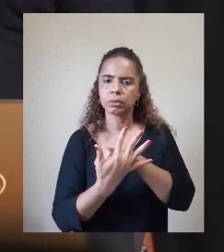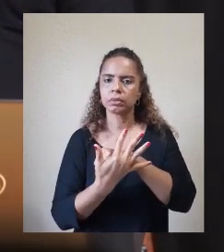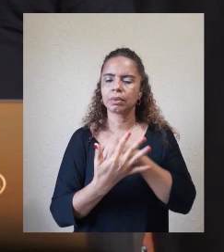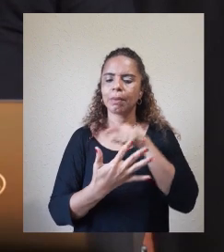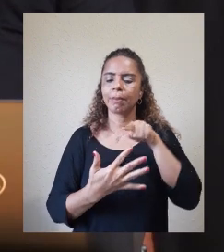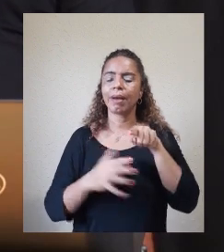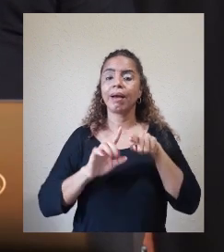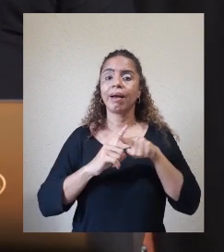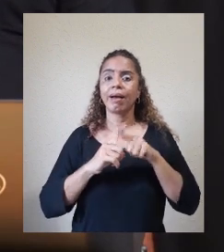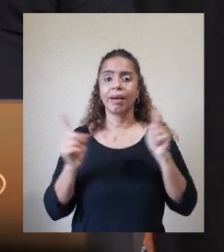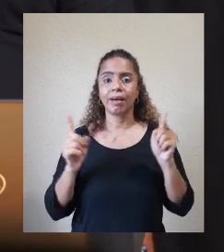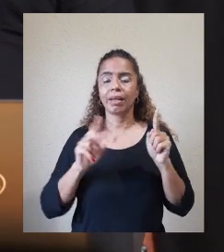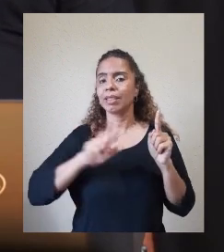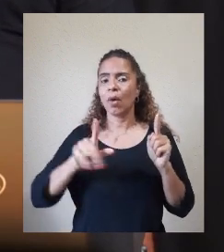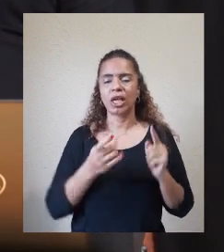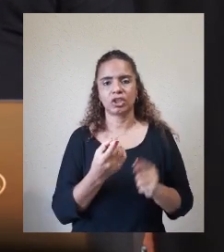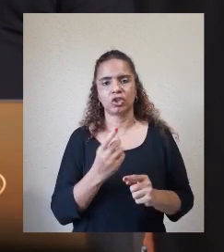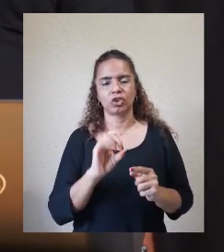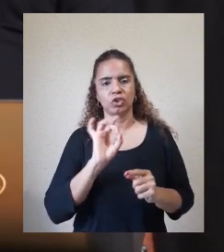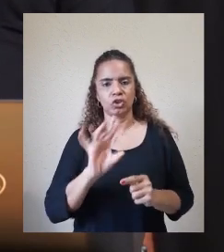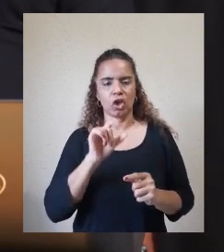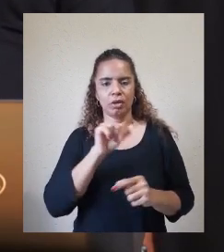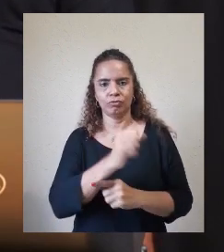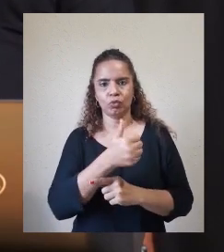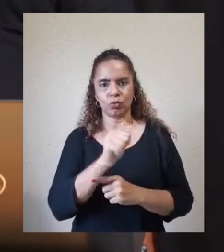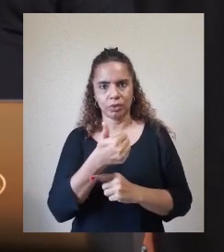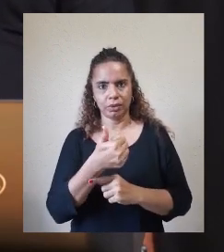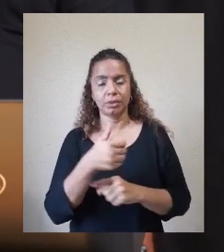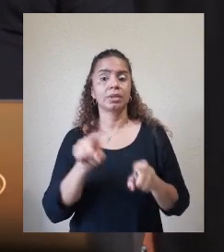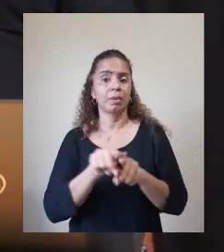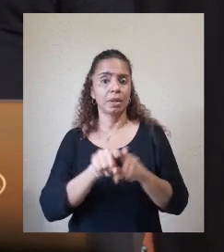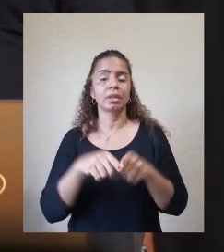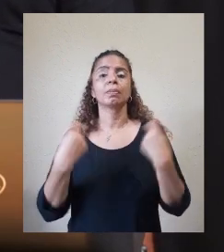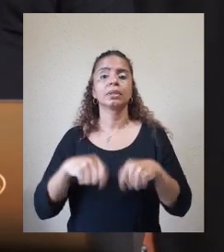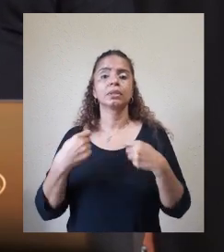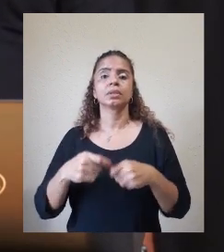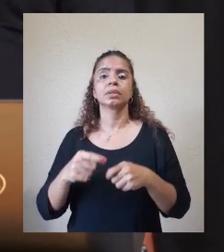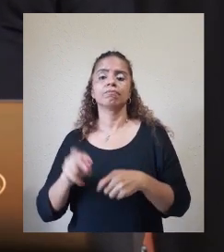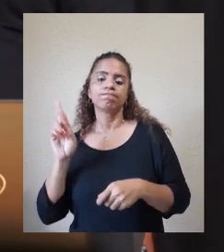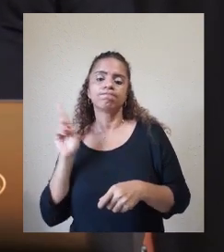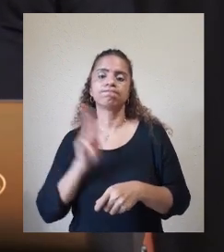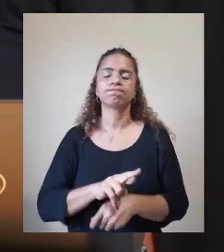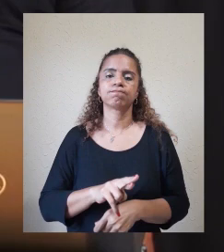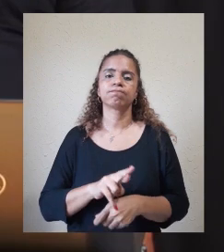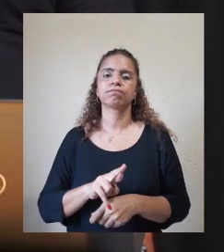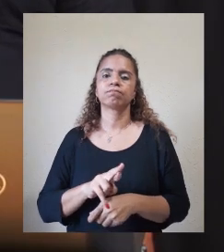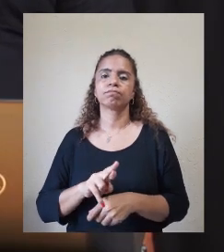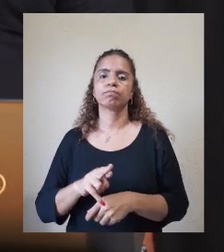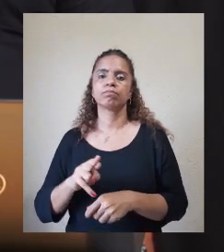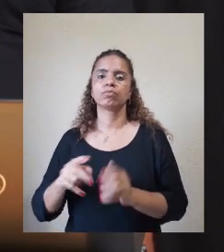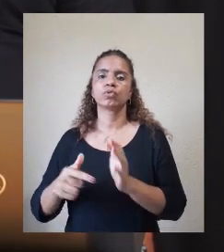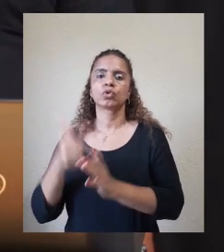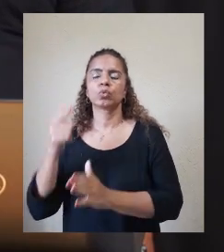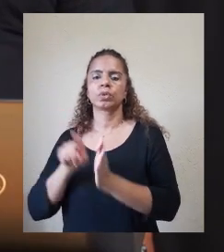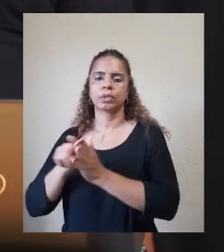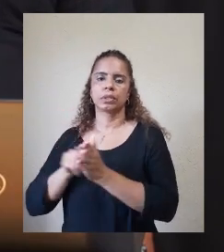aguardando divulgação. A divulgação acontece logo depois da confirmação, né? Em boletins diários ou a cada 2 dias.